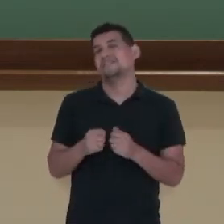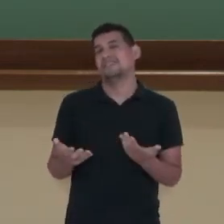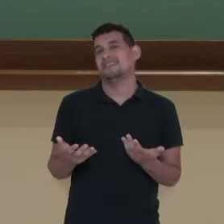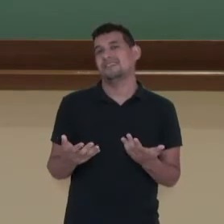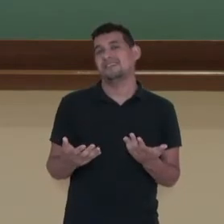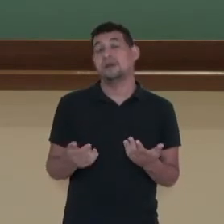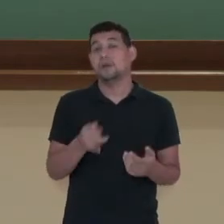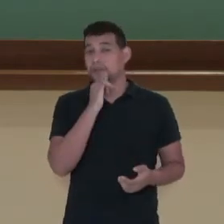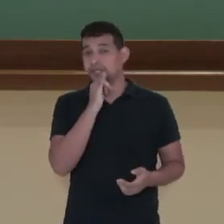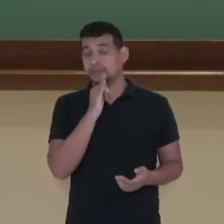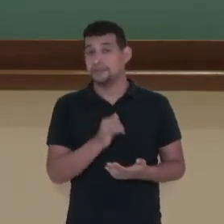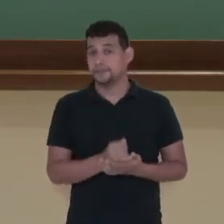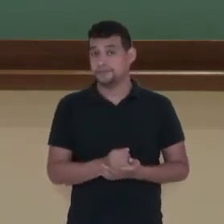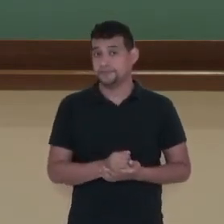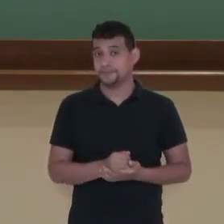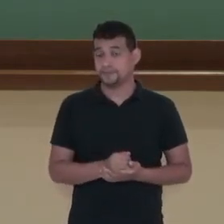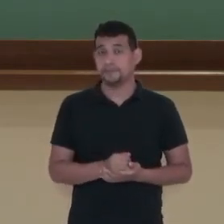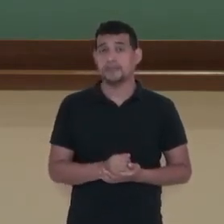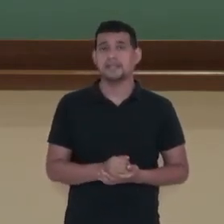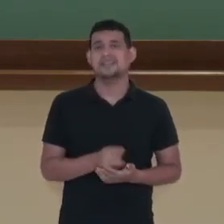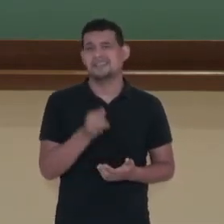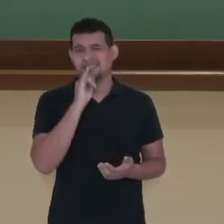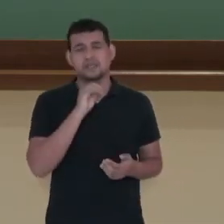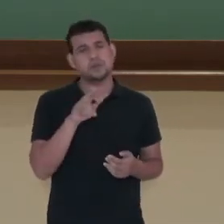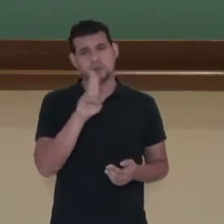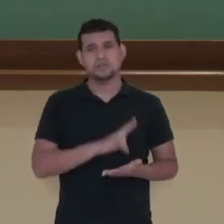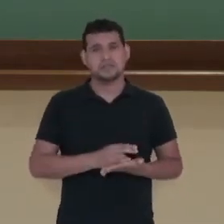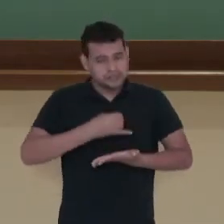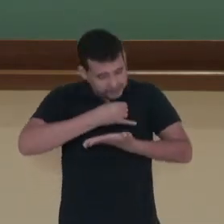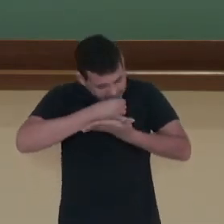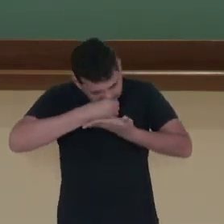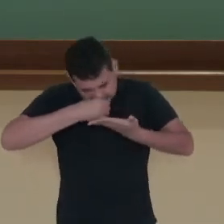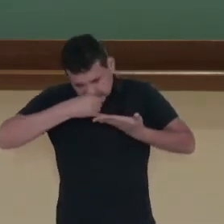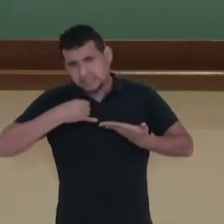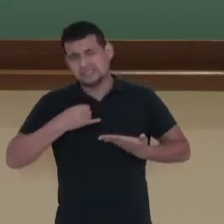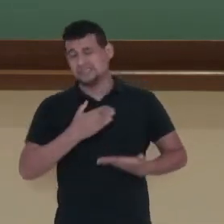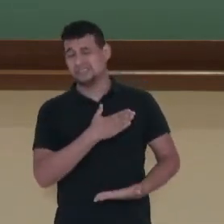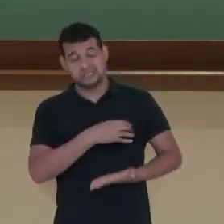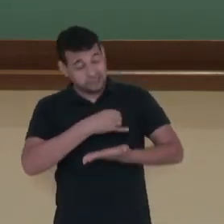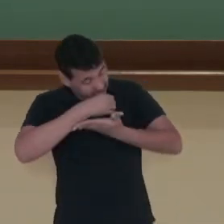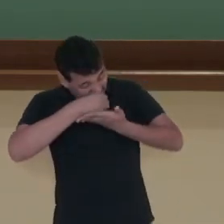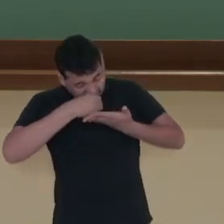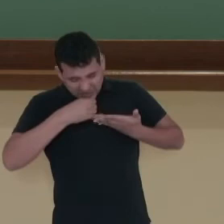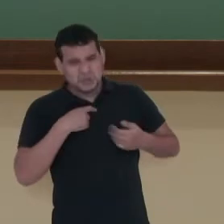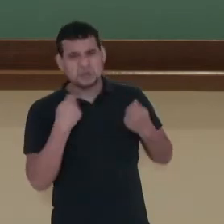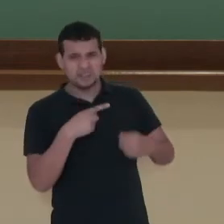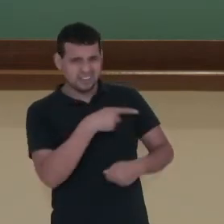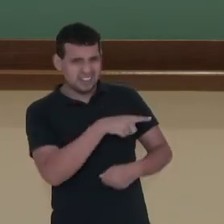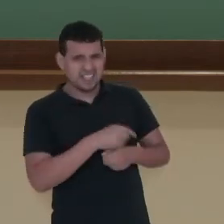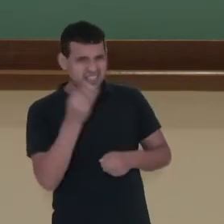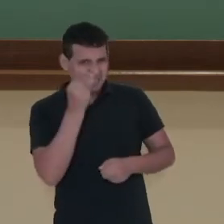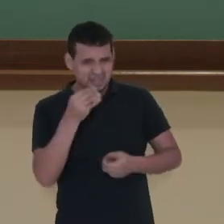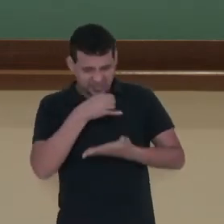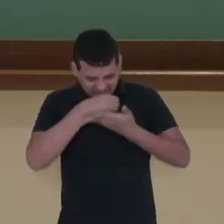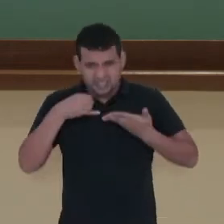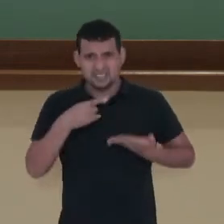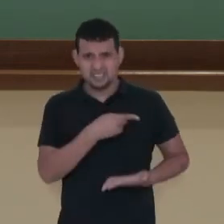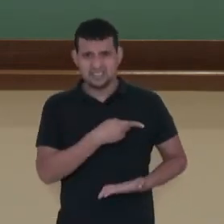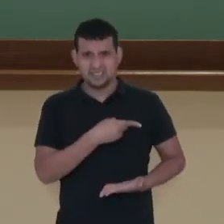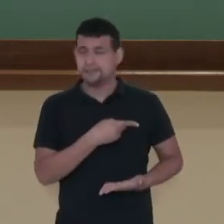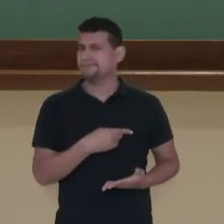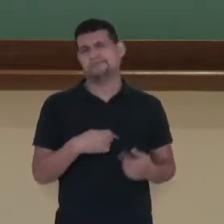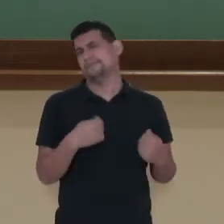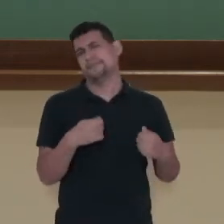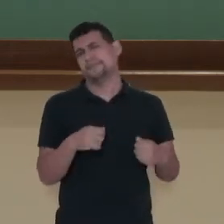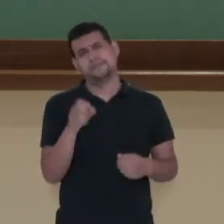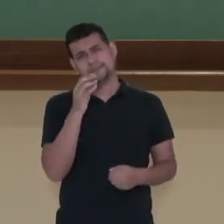Vamos citar um exemplo ali de drogas. Eu sei que isso não é bom para mim. Eu preciso ir lá provar? Não